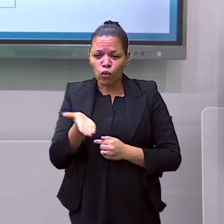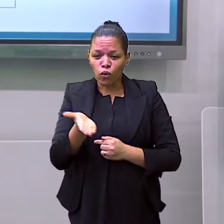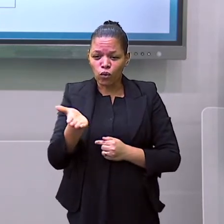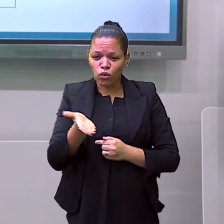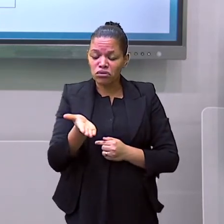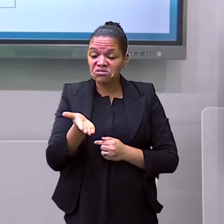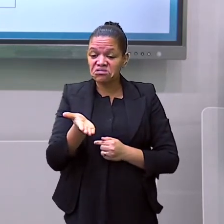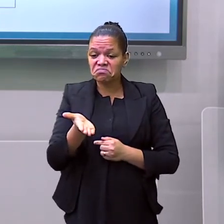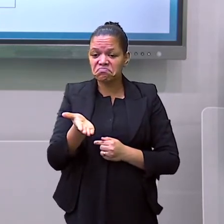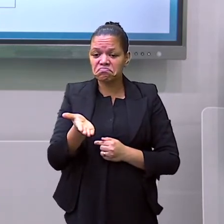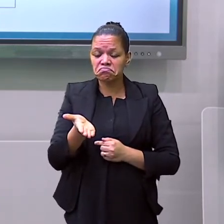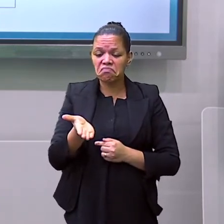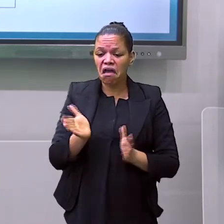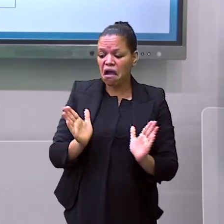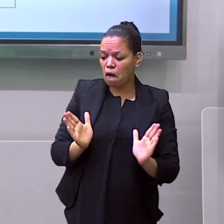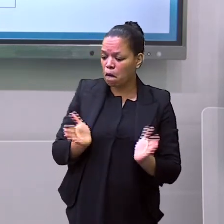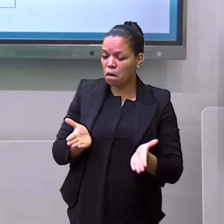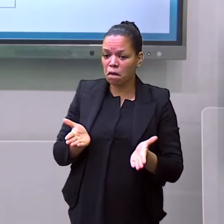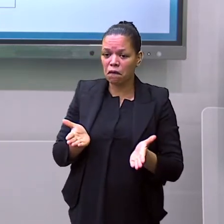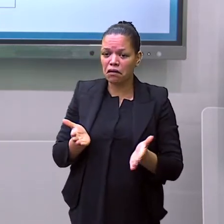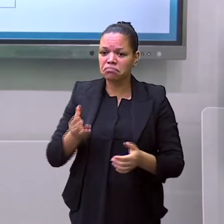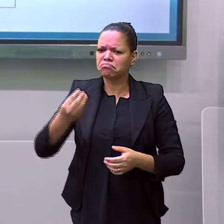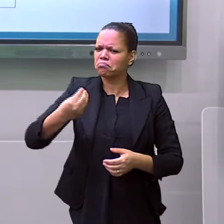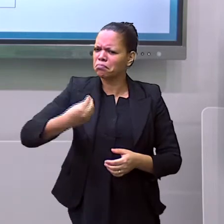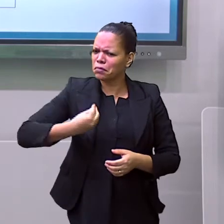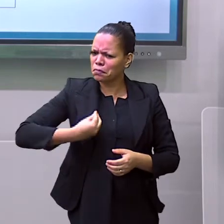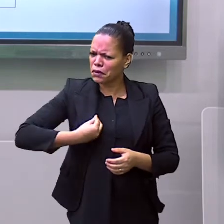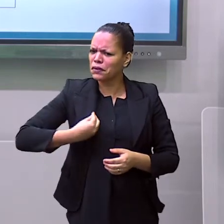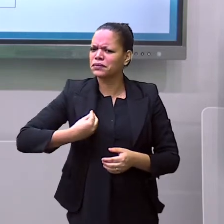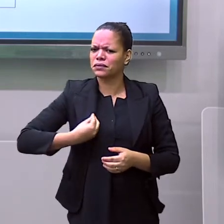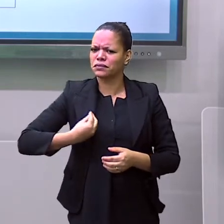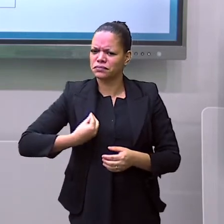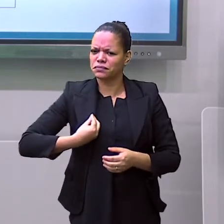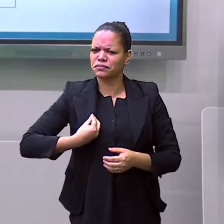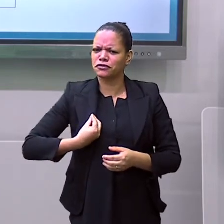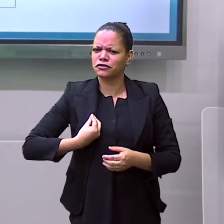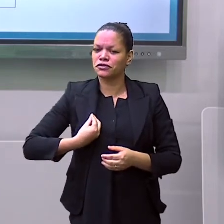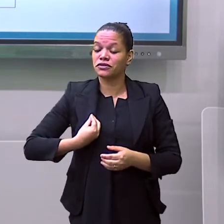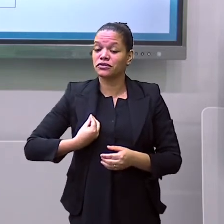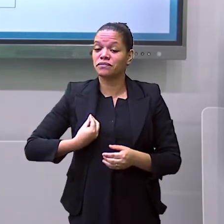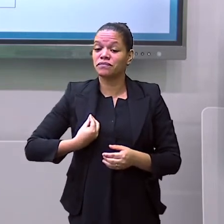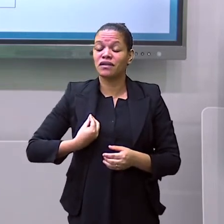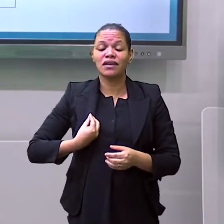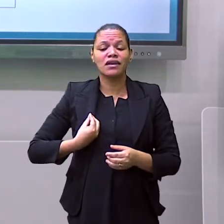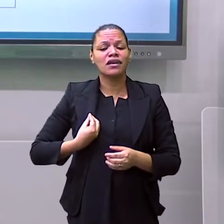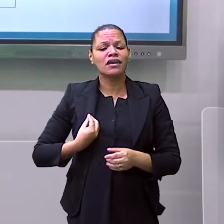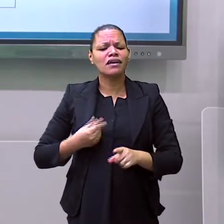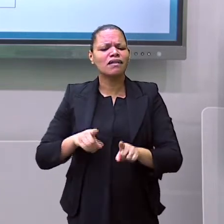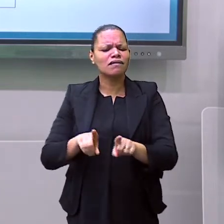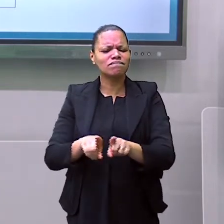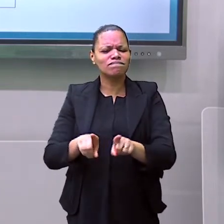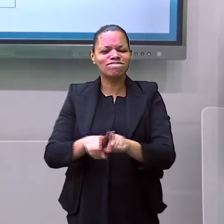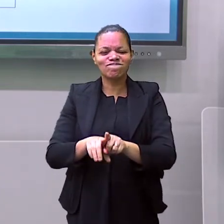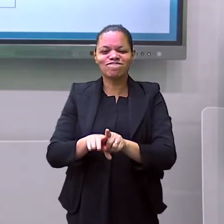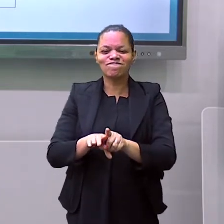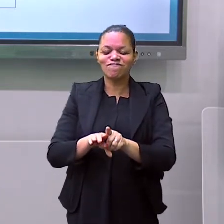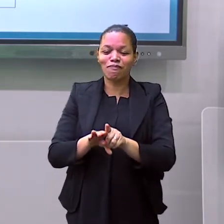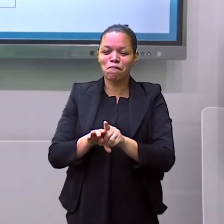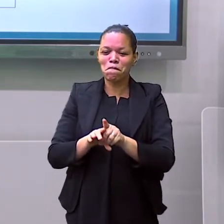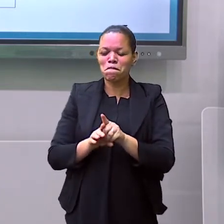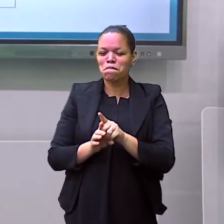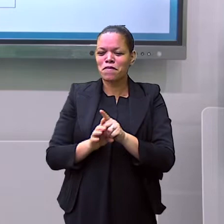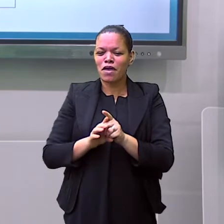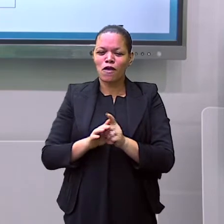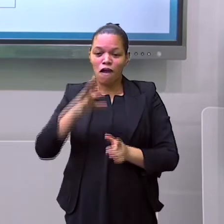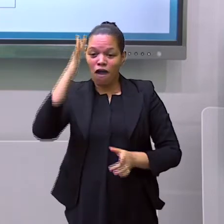hoje é o dia que está acontecendo, é o dia presente. E o amanhã é o dia depois do